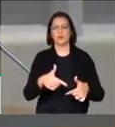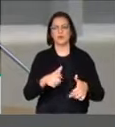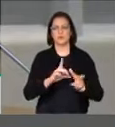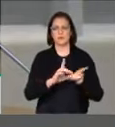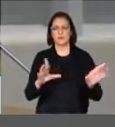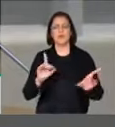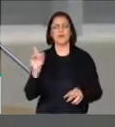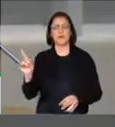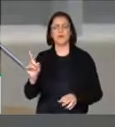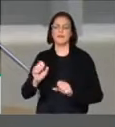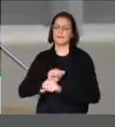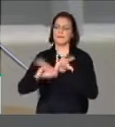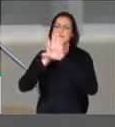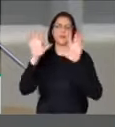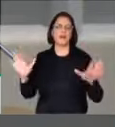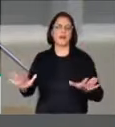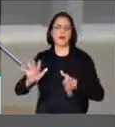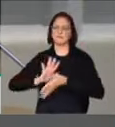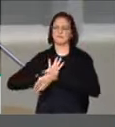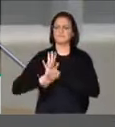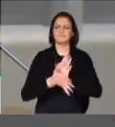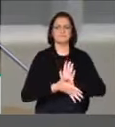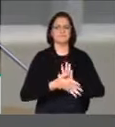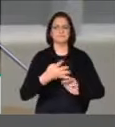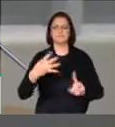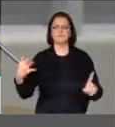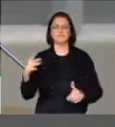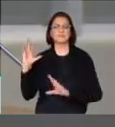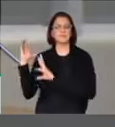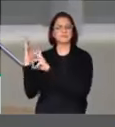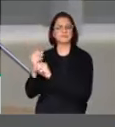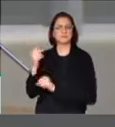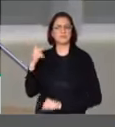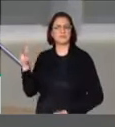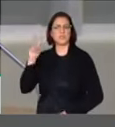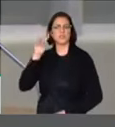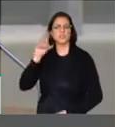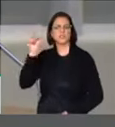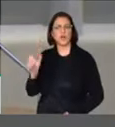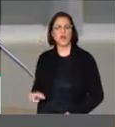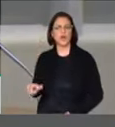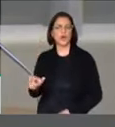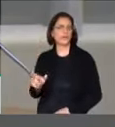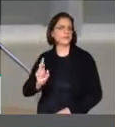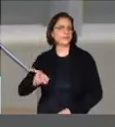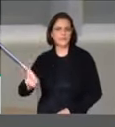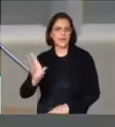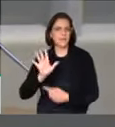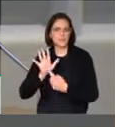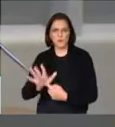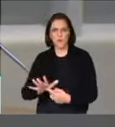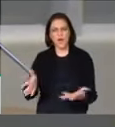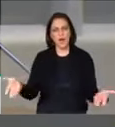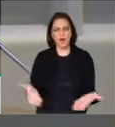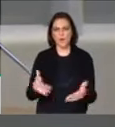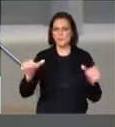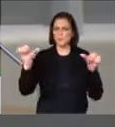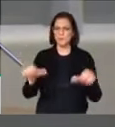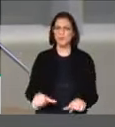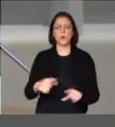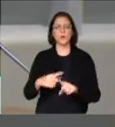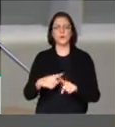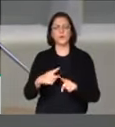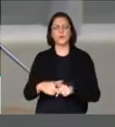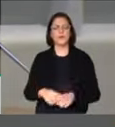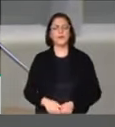durante toda a sua carreira, foram várias passagens, mas mais especificamente agora nós estamos vendo, às vésperas